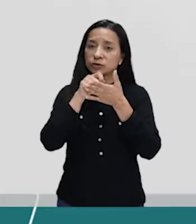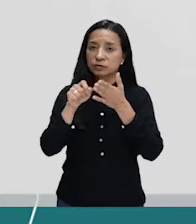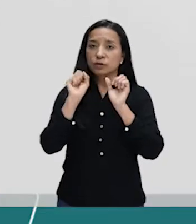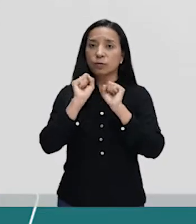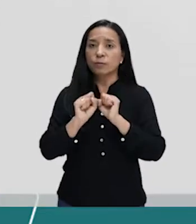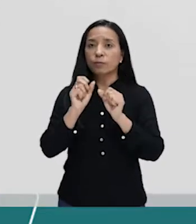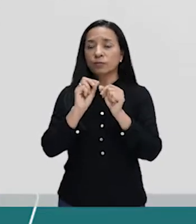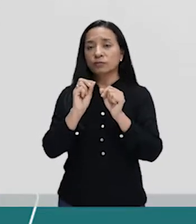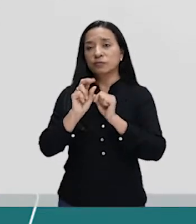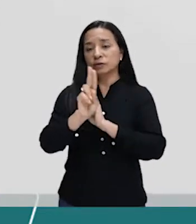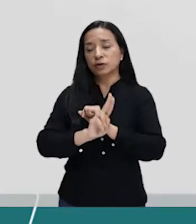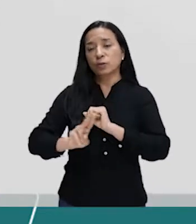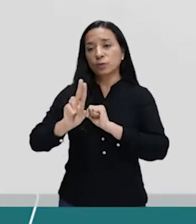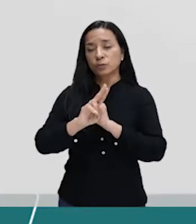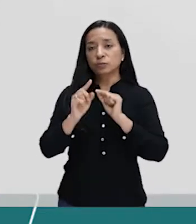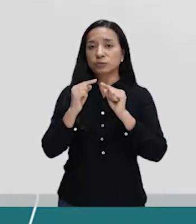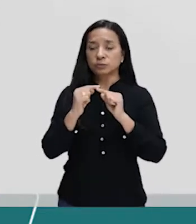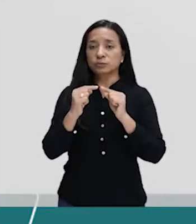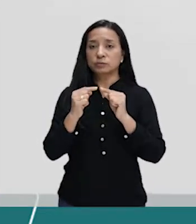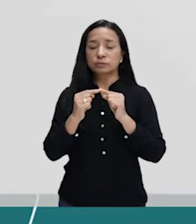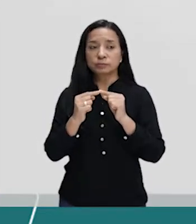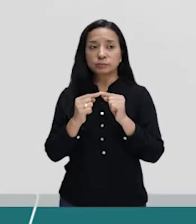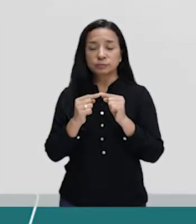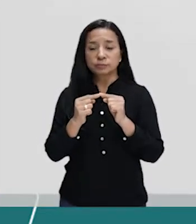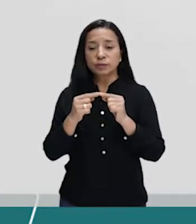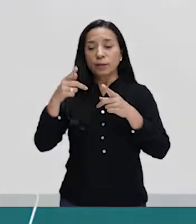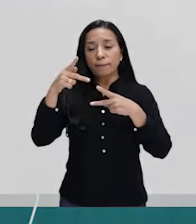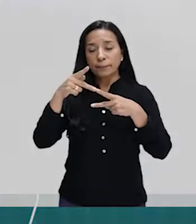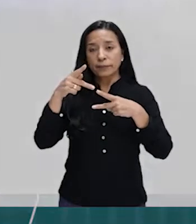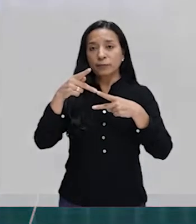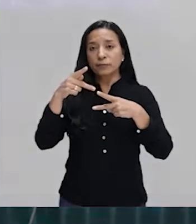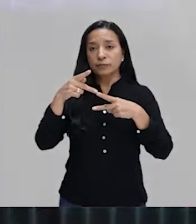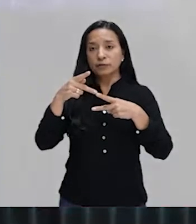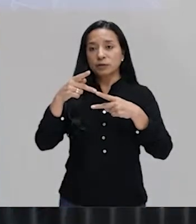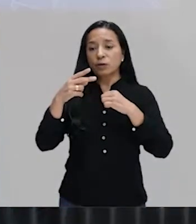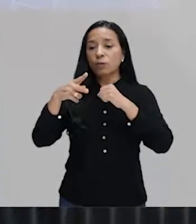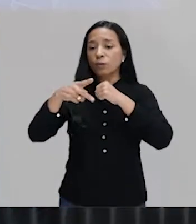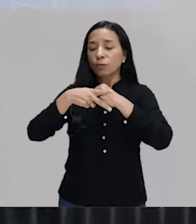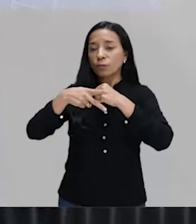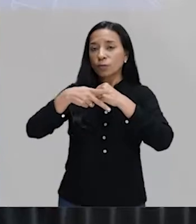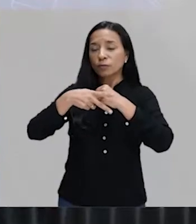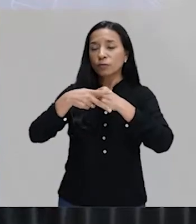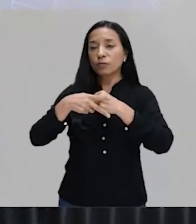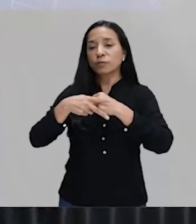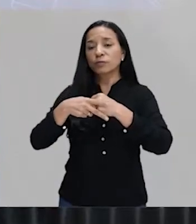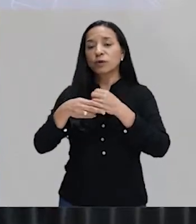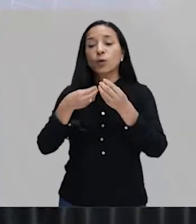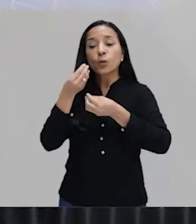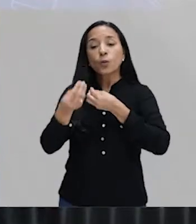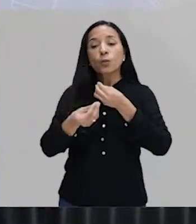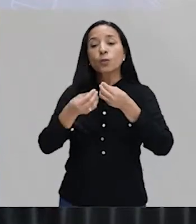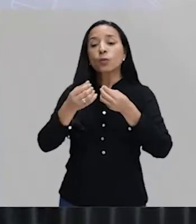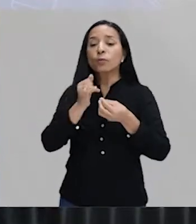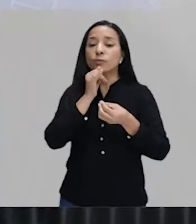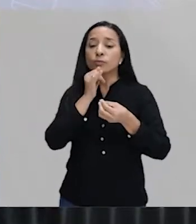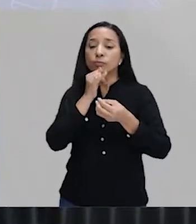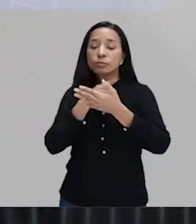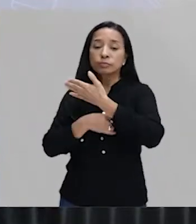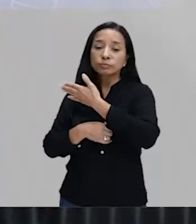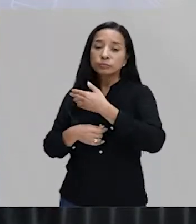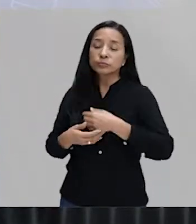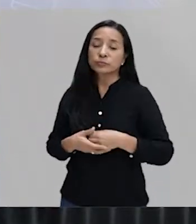fazer o uso dessa combinação. Preposição e pronome, né? Ficaria como deste